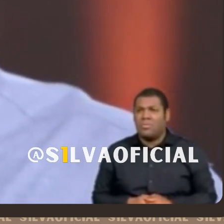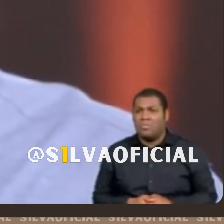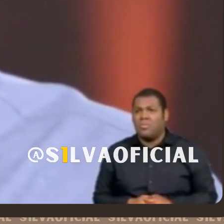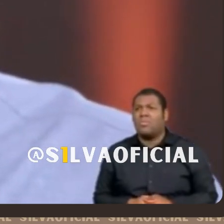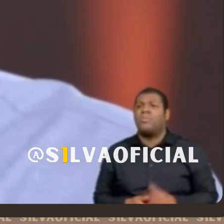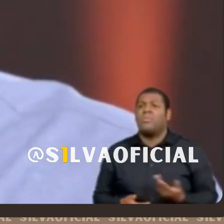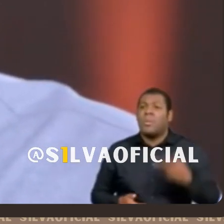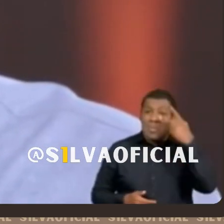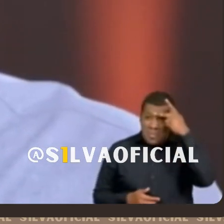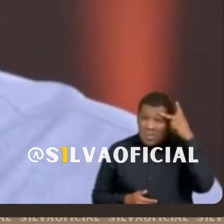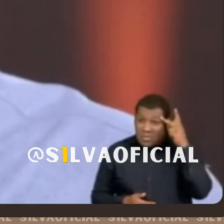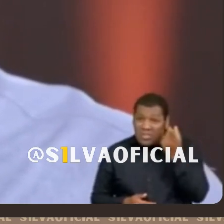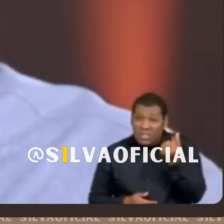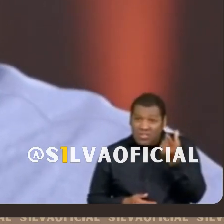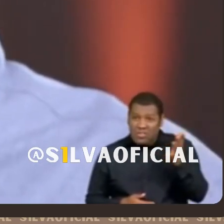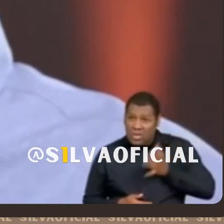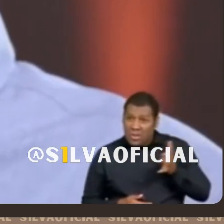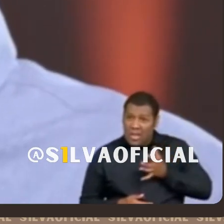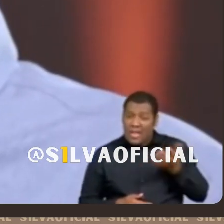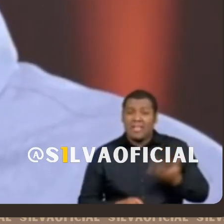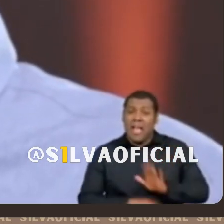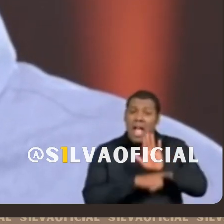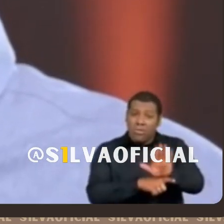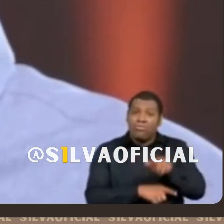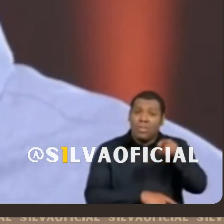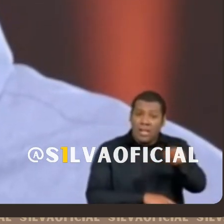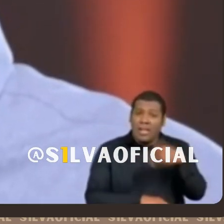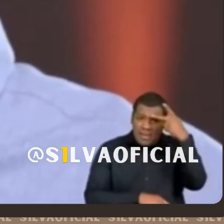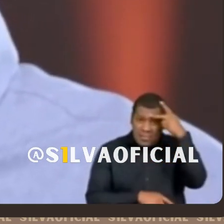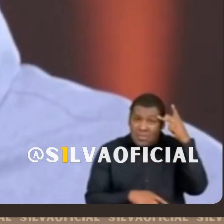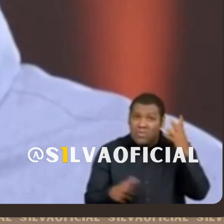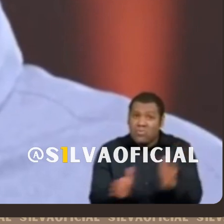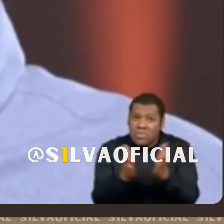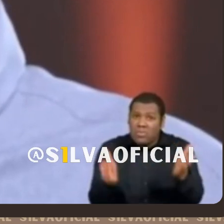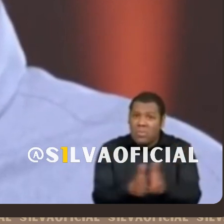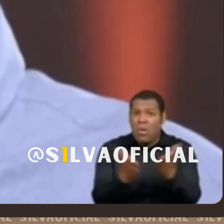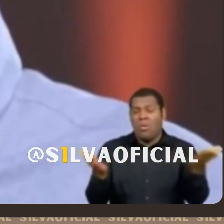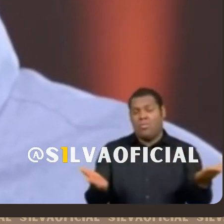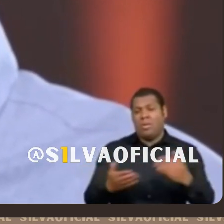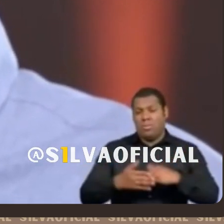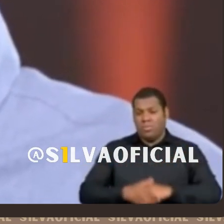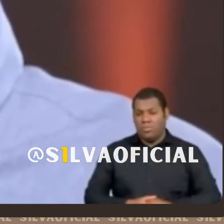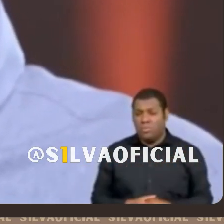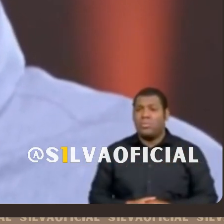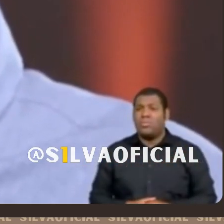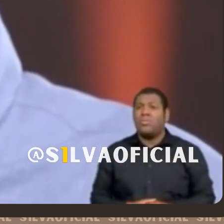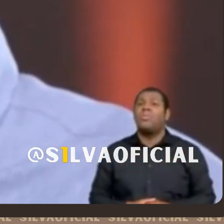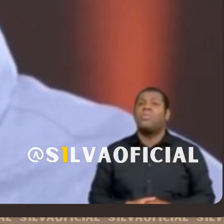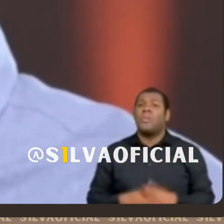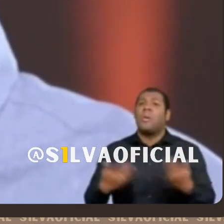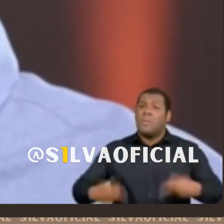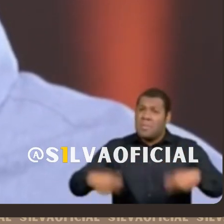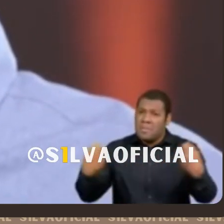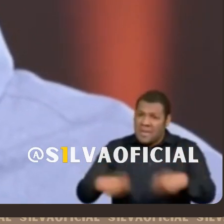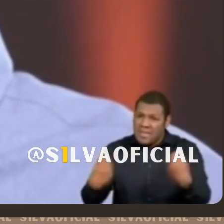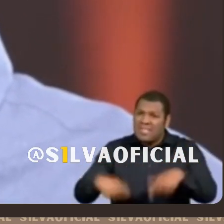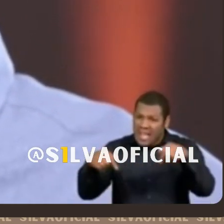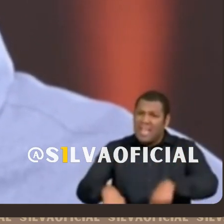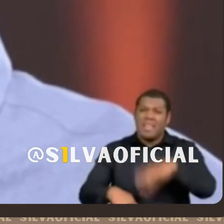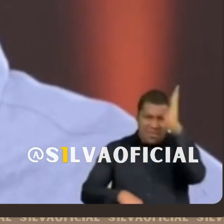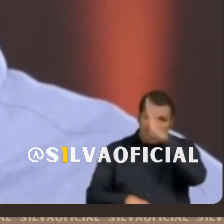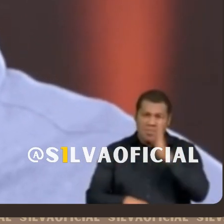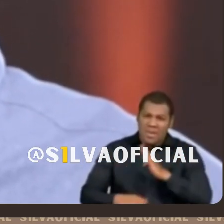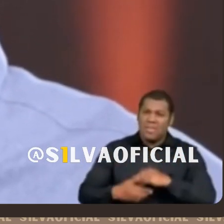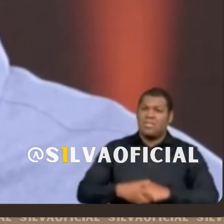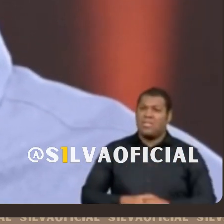queremos. Esse é o mundo que nós precisamos construir aqui no Brasil. Essa é a minha tarefa, é a minha obsessão, é a